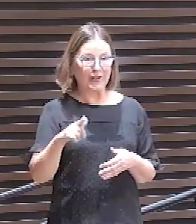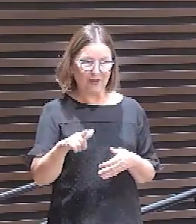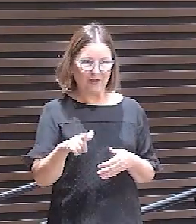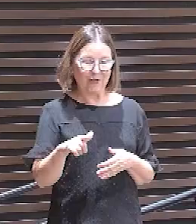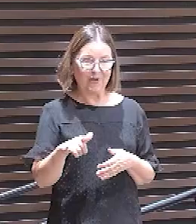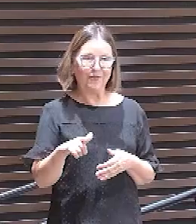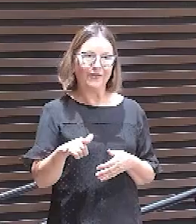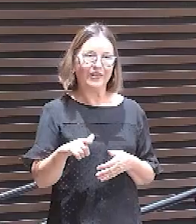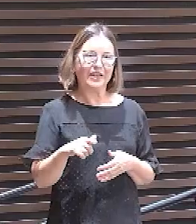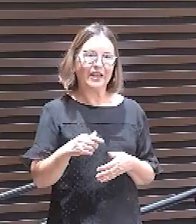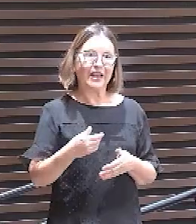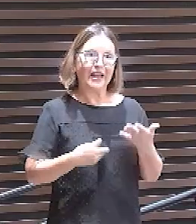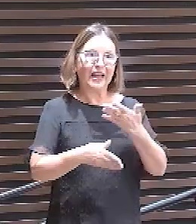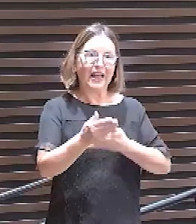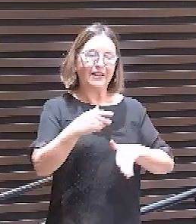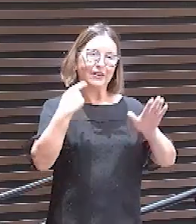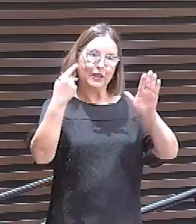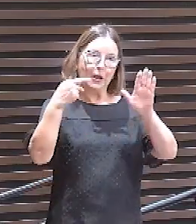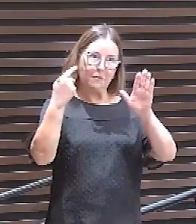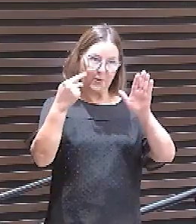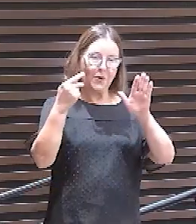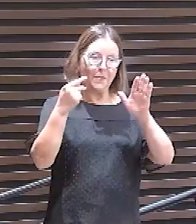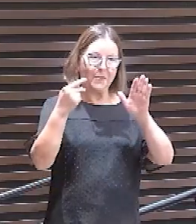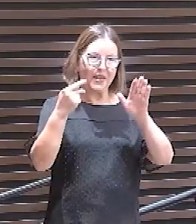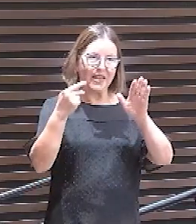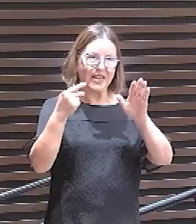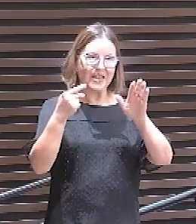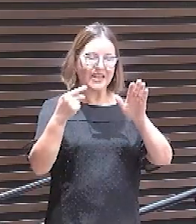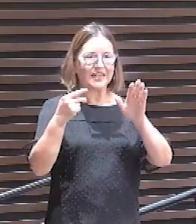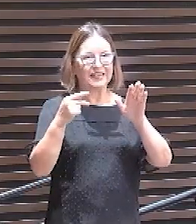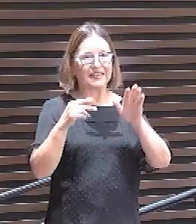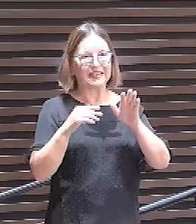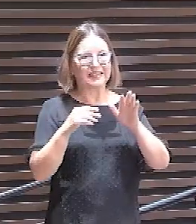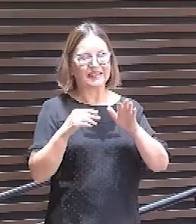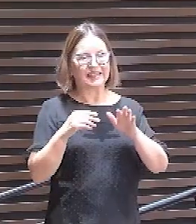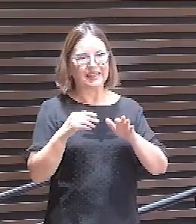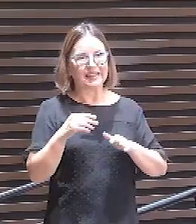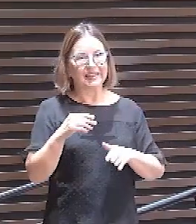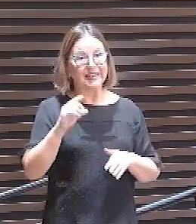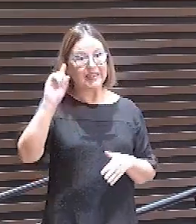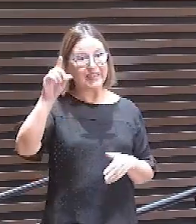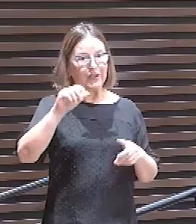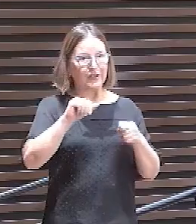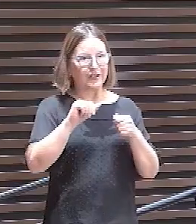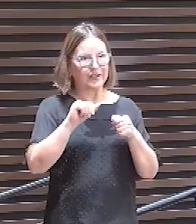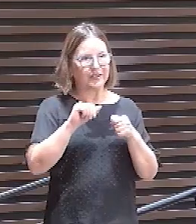para experimentar aquilo que pela graça do Senhor